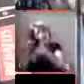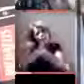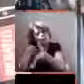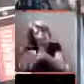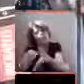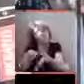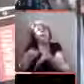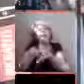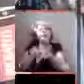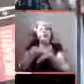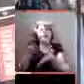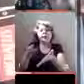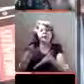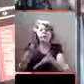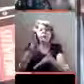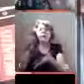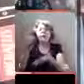como Hermans,